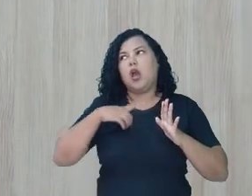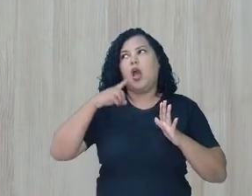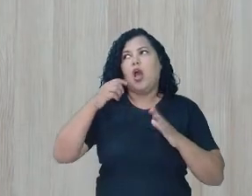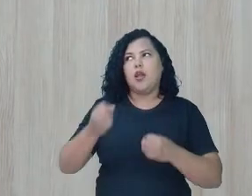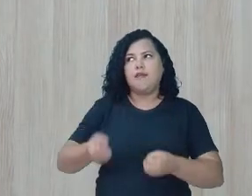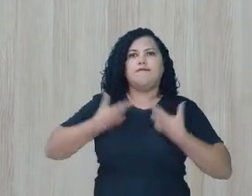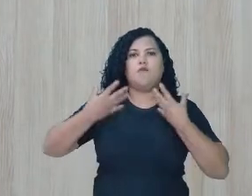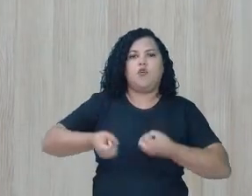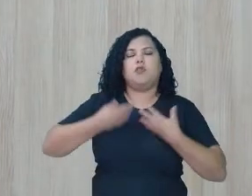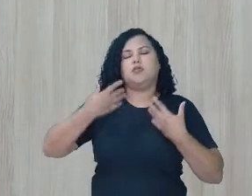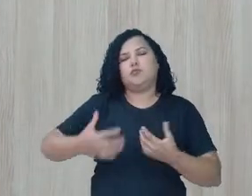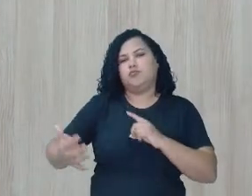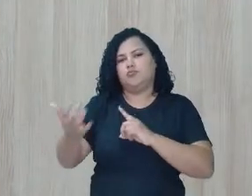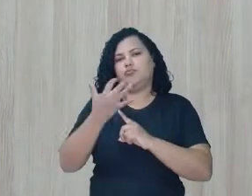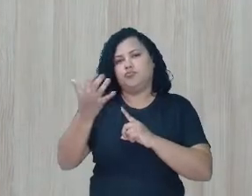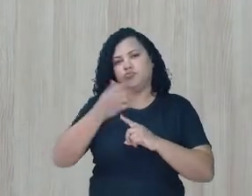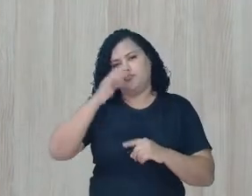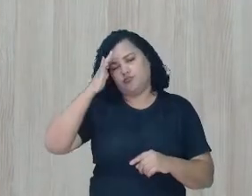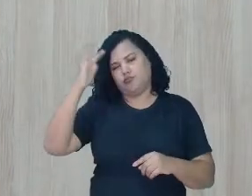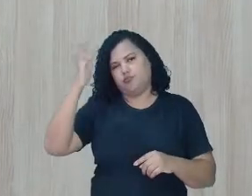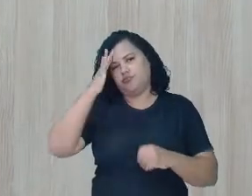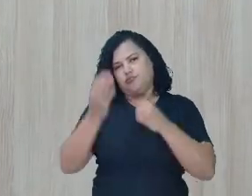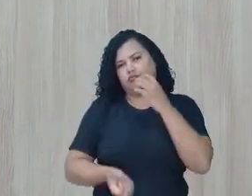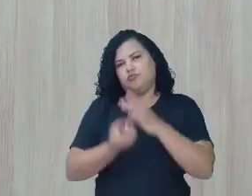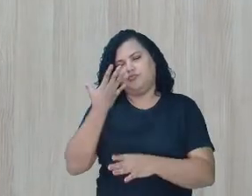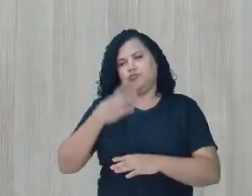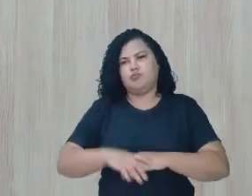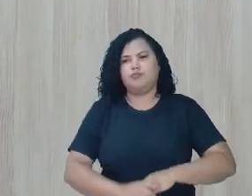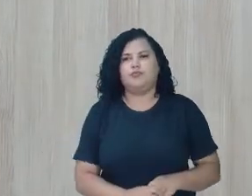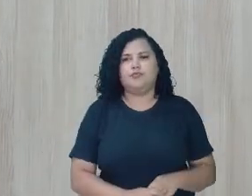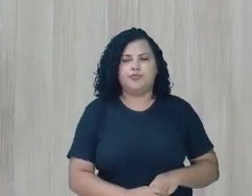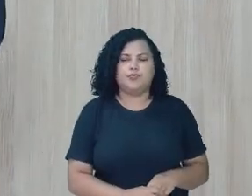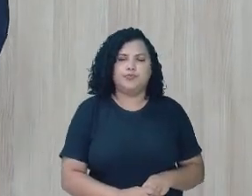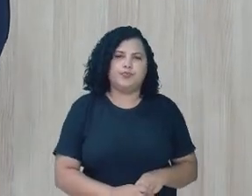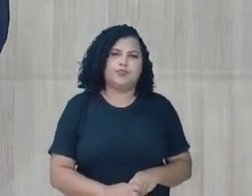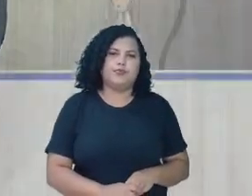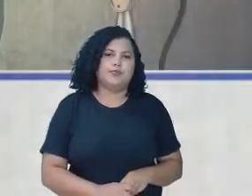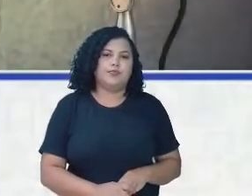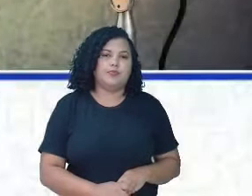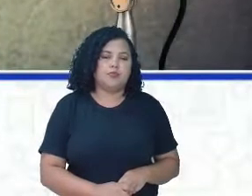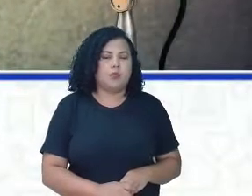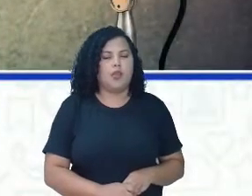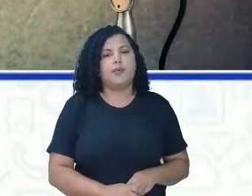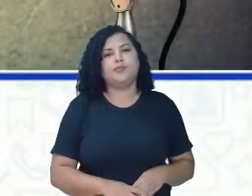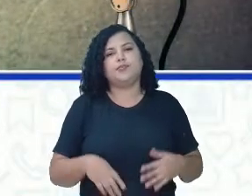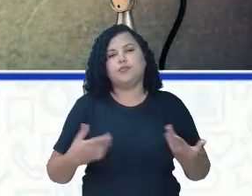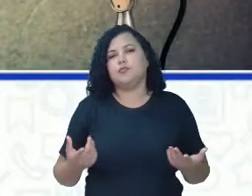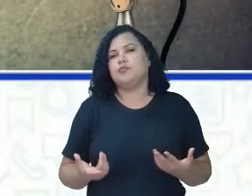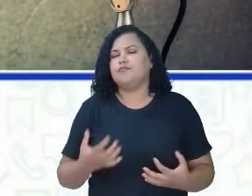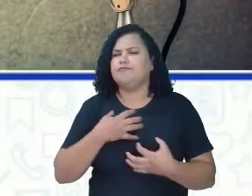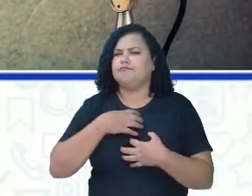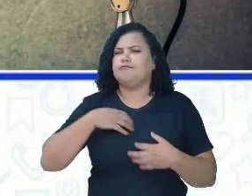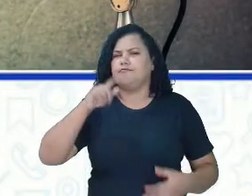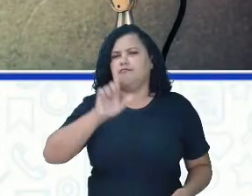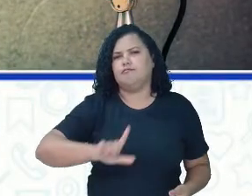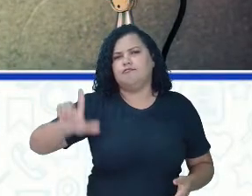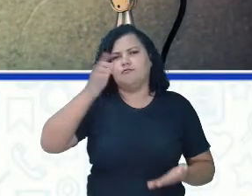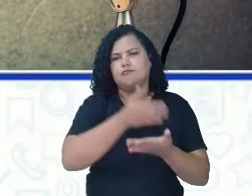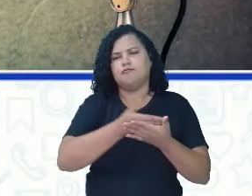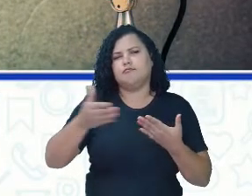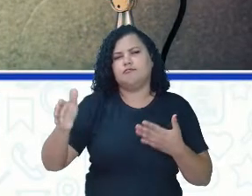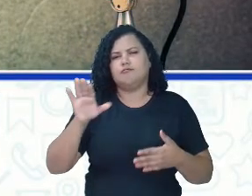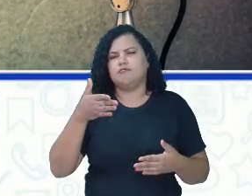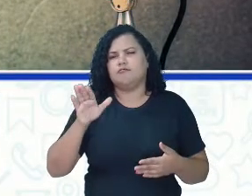que eu produza o texto. Esse estilo literário, né, minha gente, começou a se desenvolver no Brasil em meados do